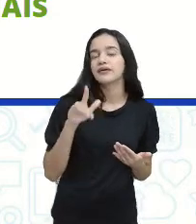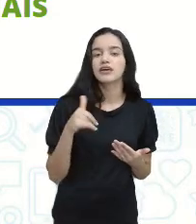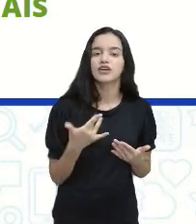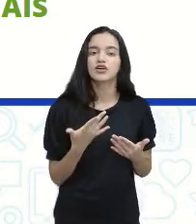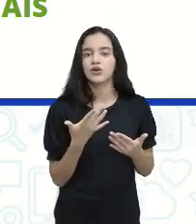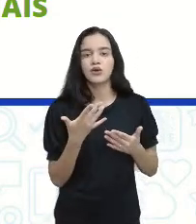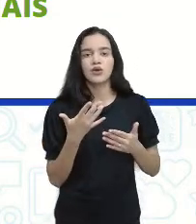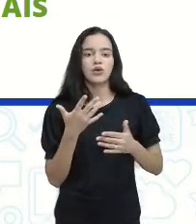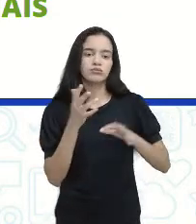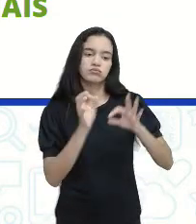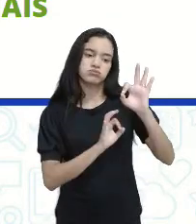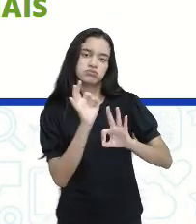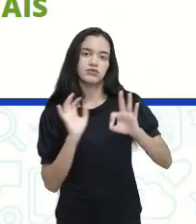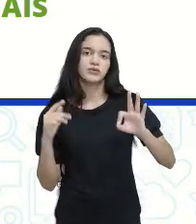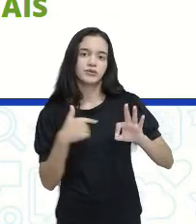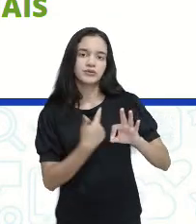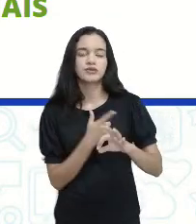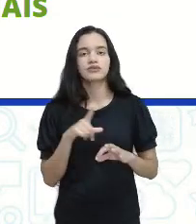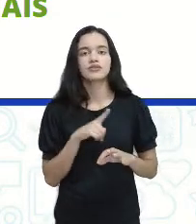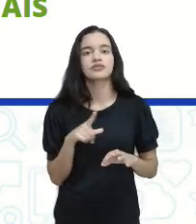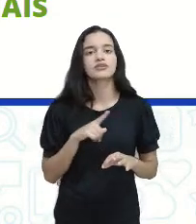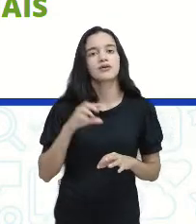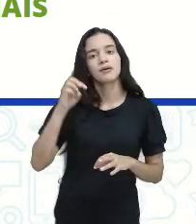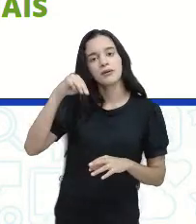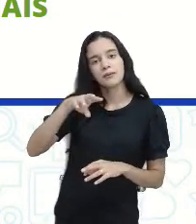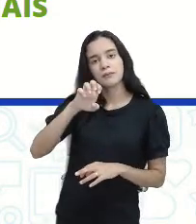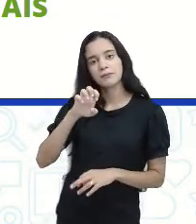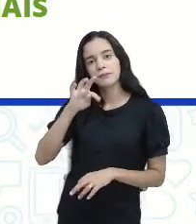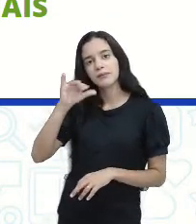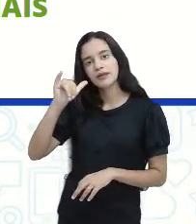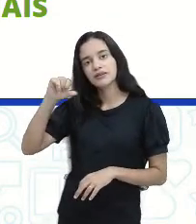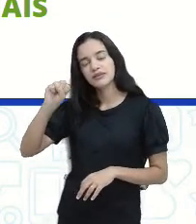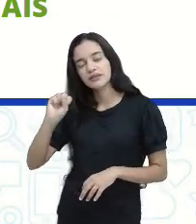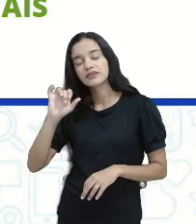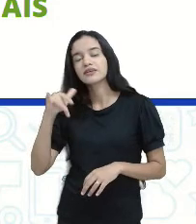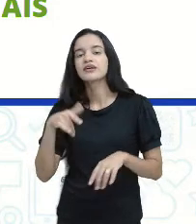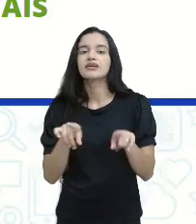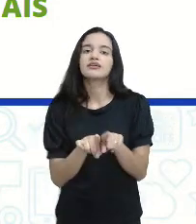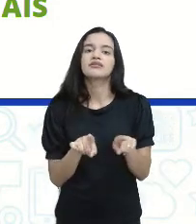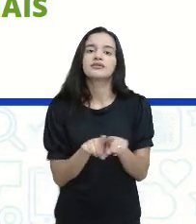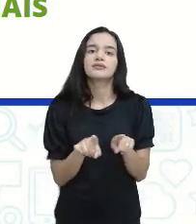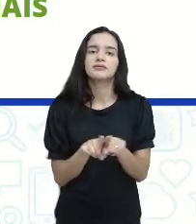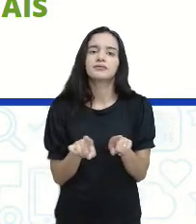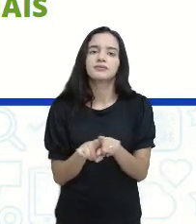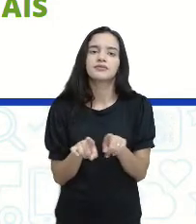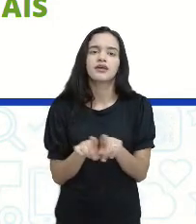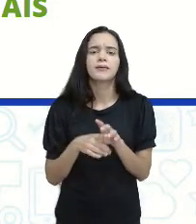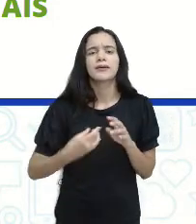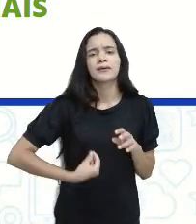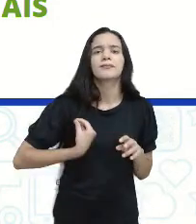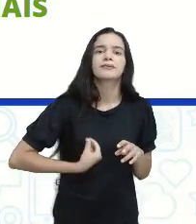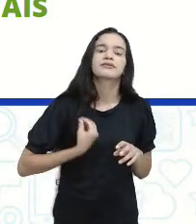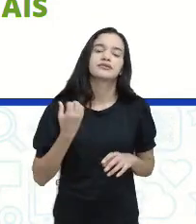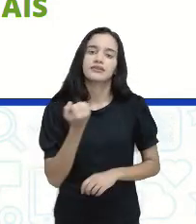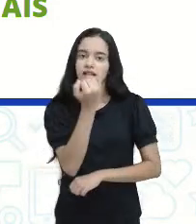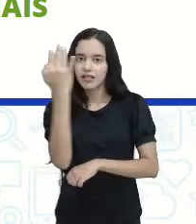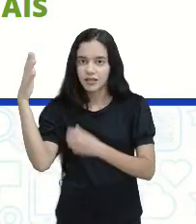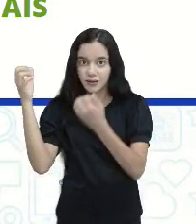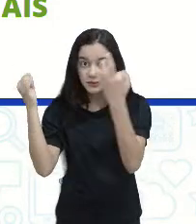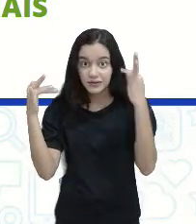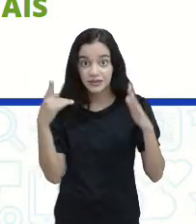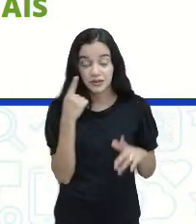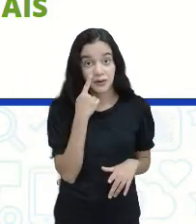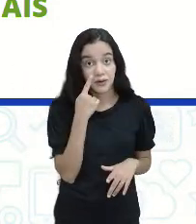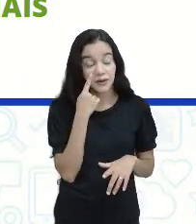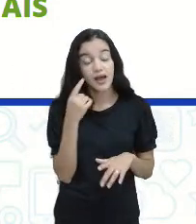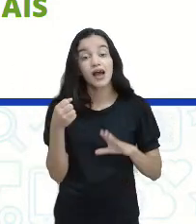as propriedades, nós temos aí metais, não metais, né? Os não metais são os mais presentes na natureza, olha só.